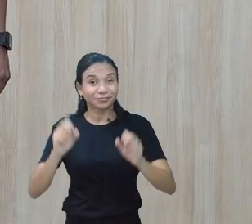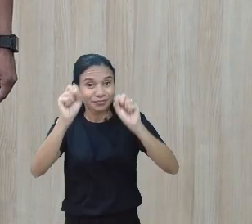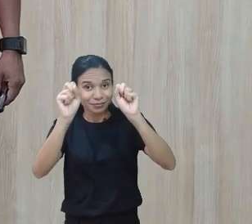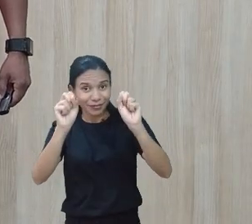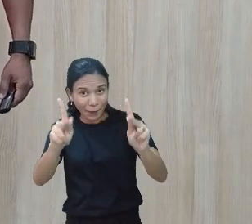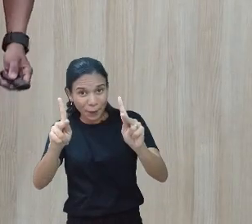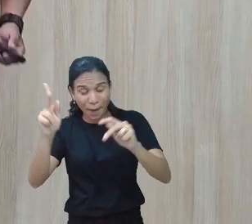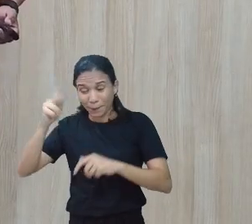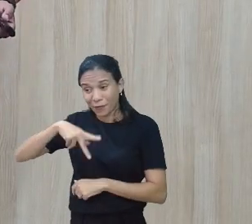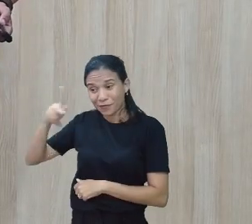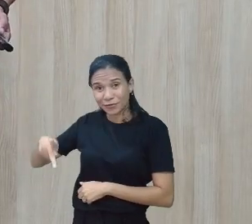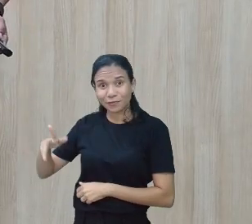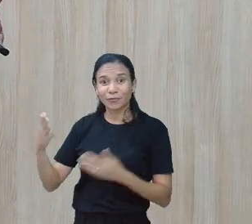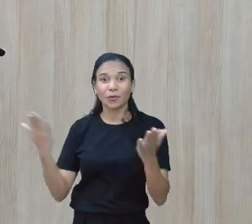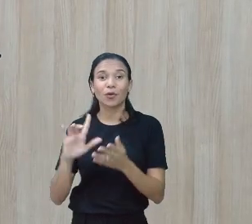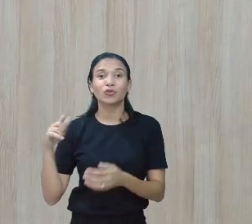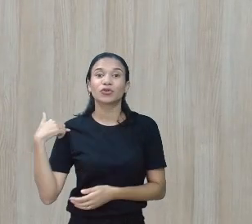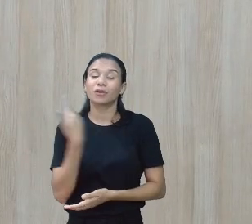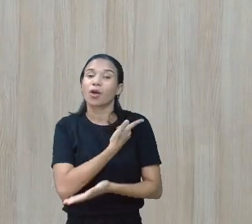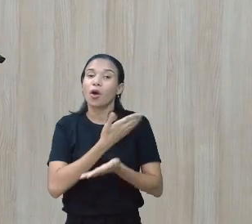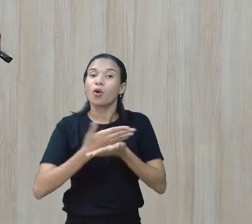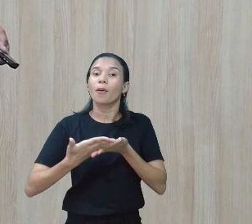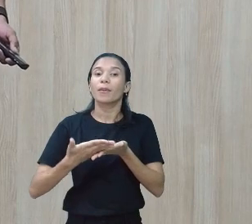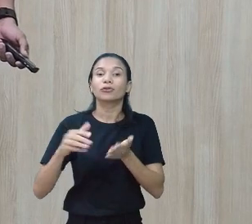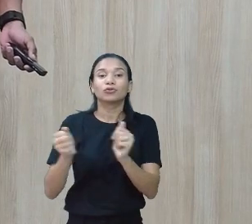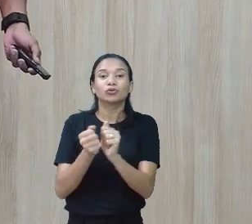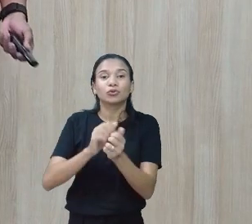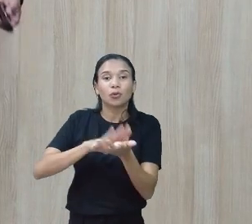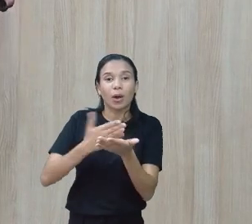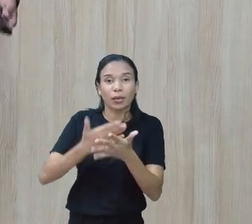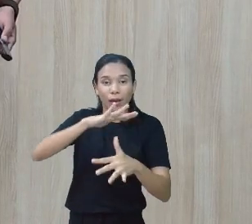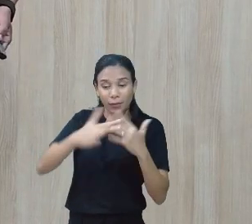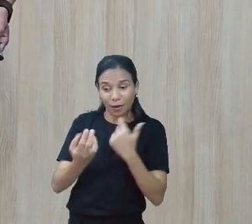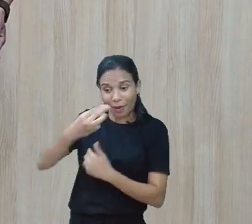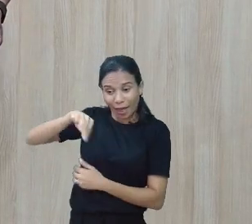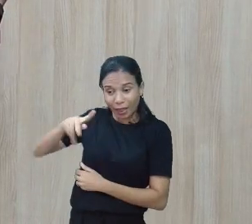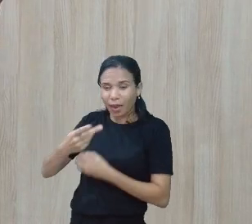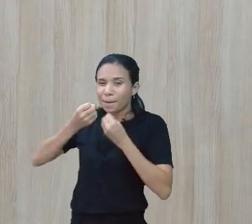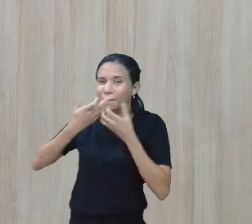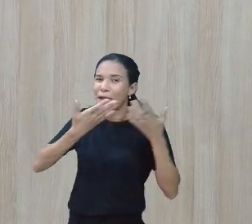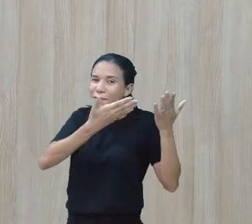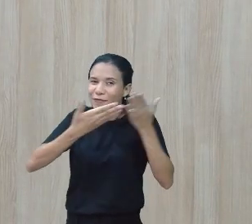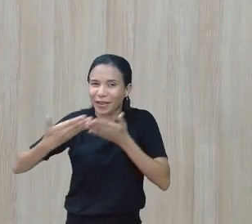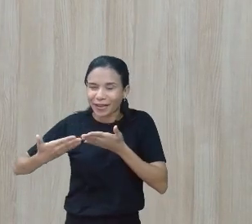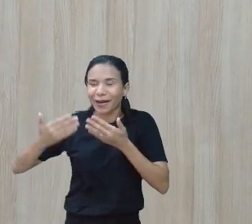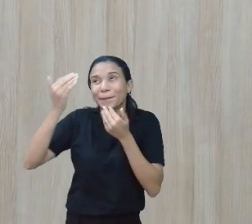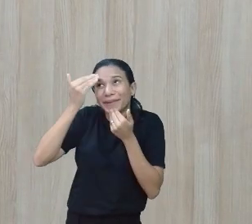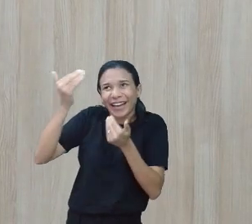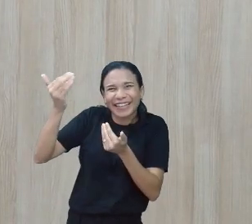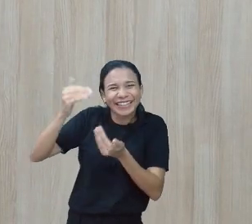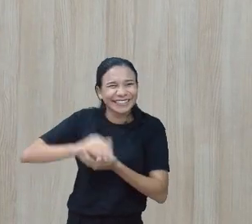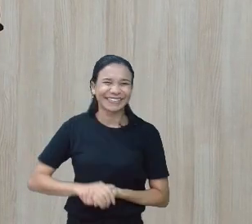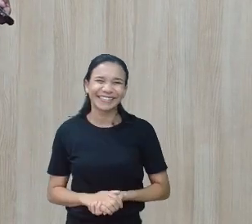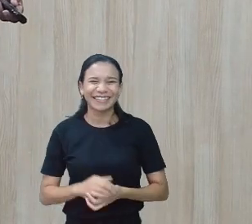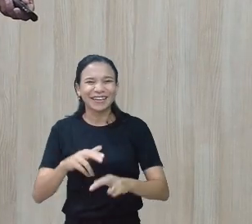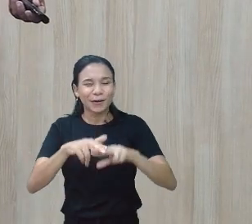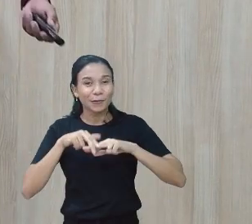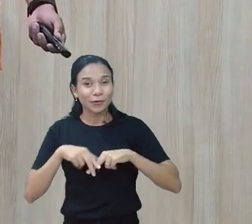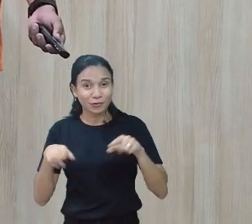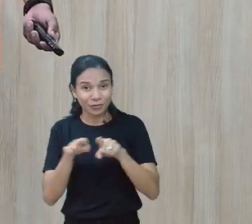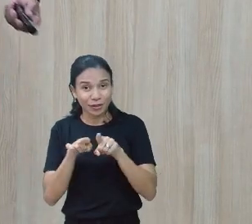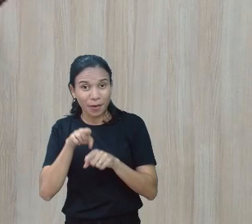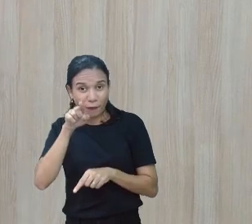Ok, Arruda. Hoje nós iniciamos com a nossa intérprete Helena. Helena, seja muito bem-vinda. Então, a você que nos acompanha